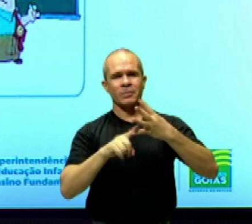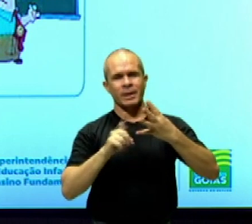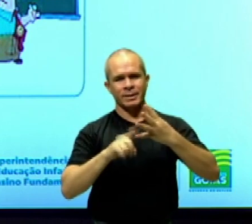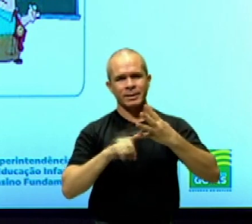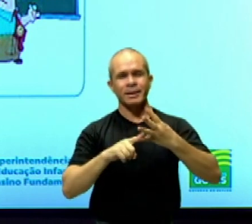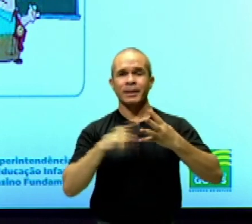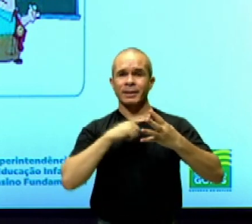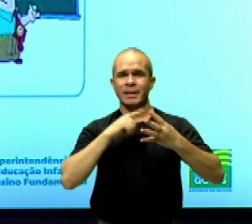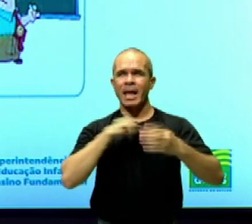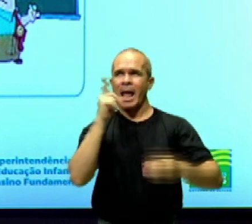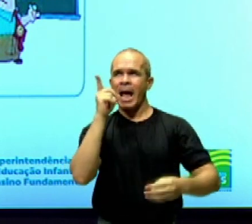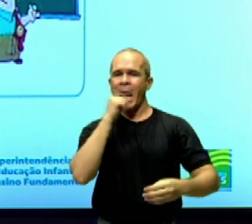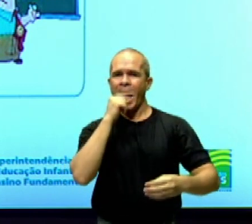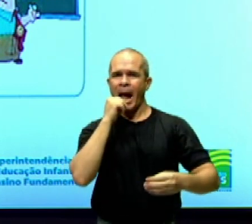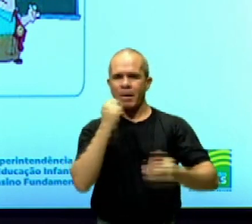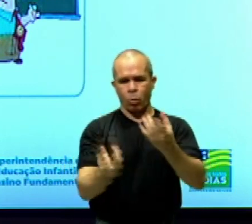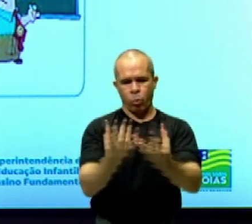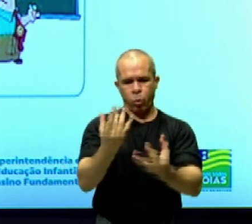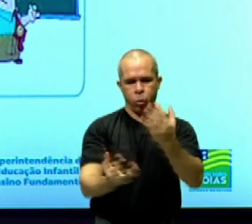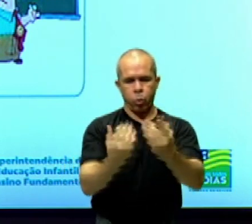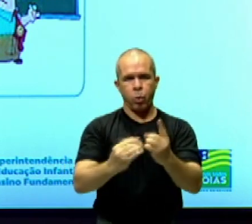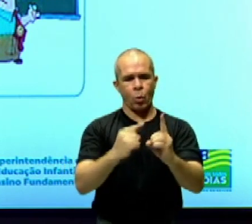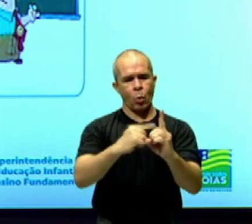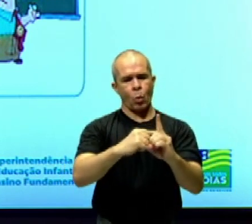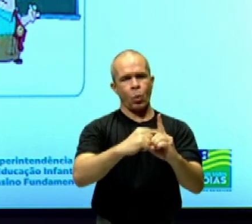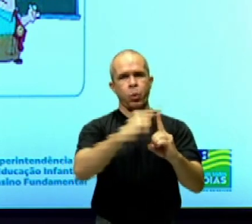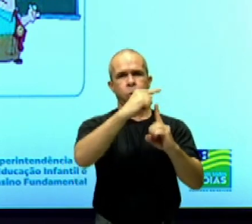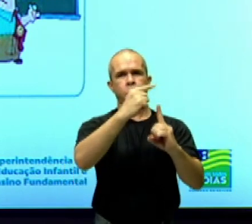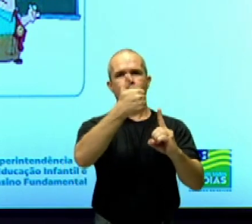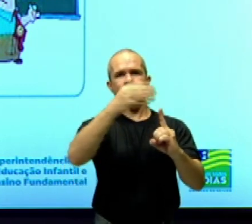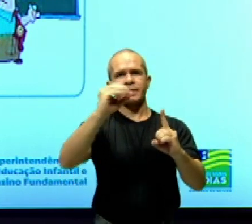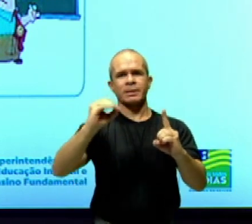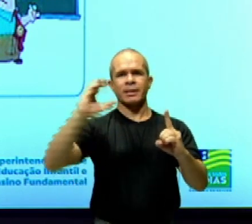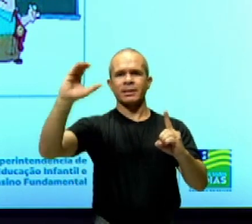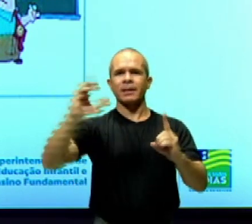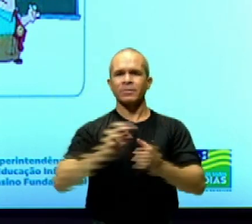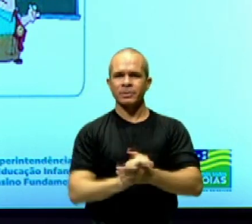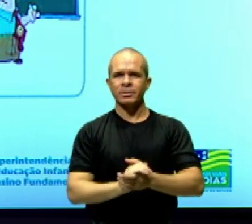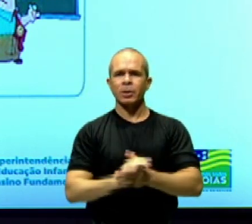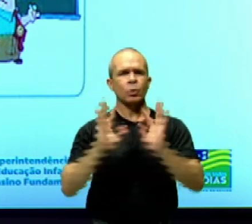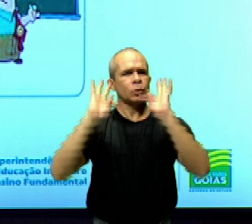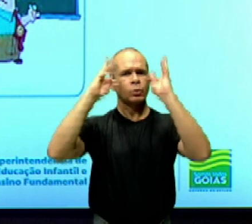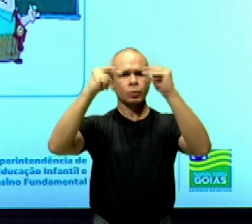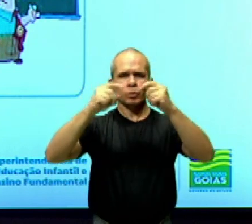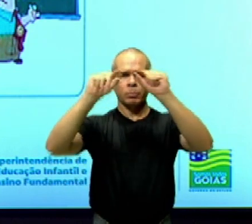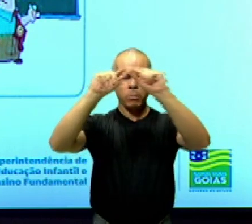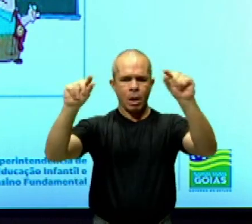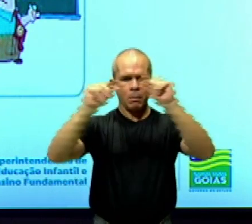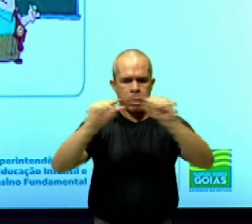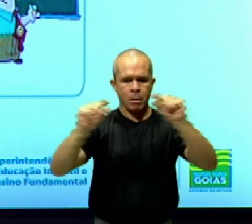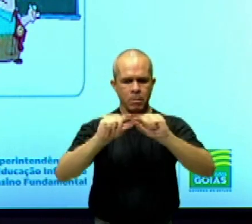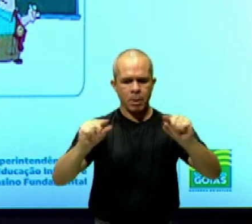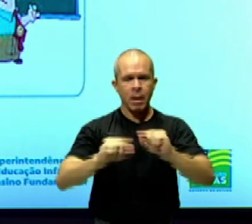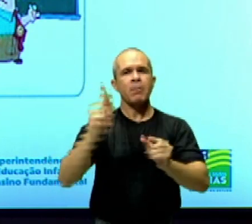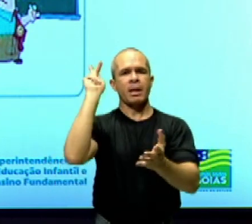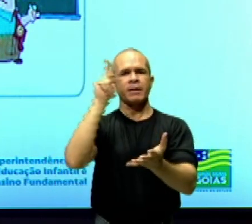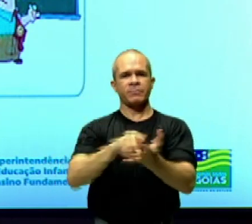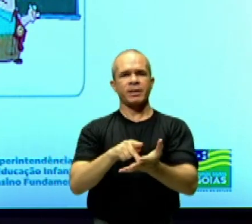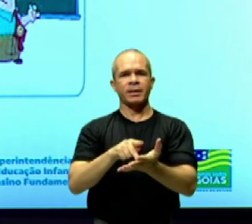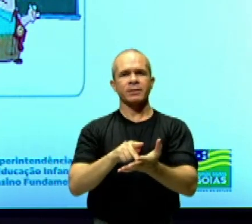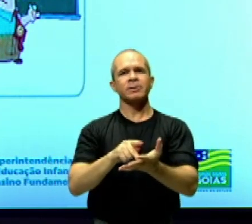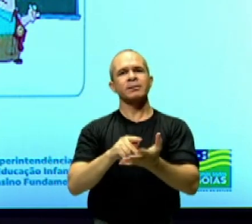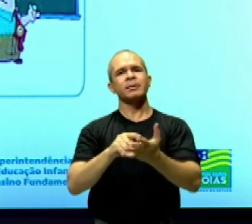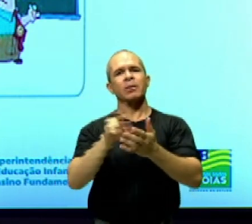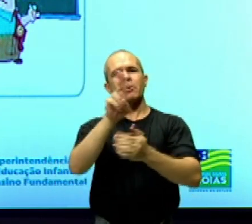a água vai ferver, boils. Então, tudo isso daqui é o quê? Situações verdadeiras, são fatos. Uma coisa que usamos o